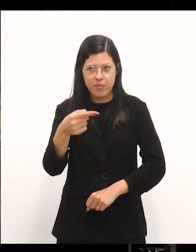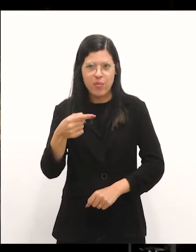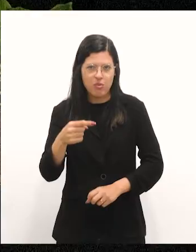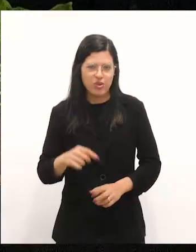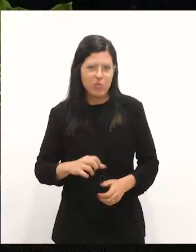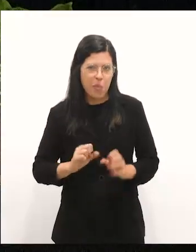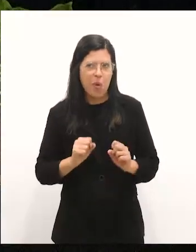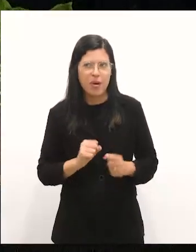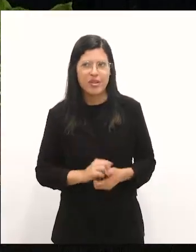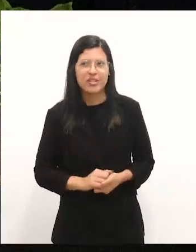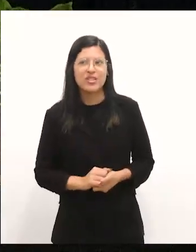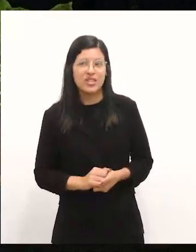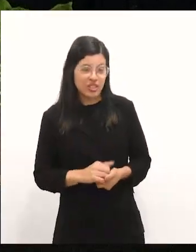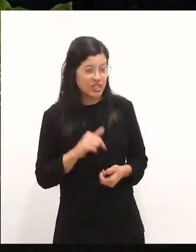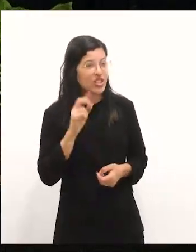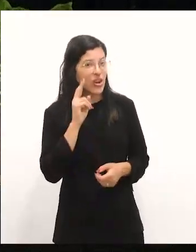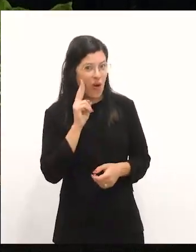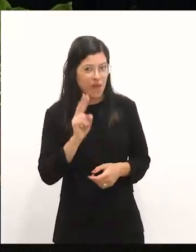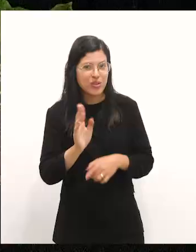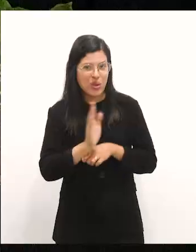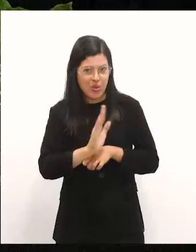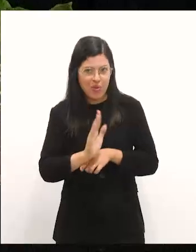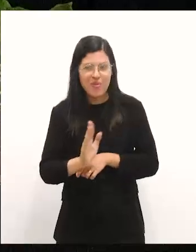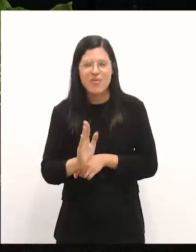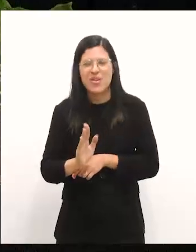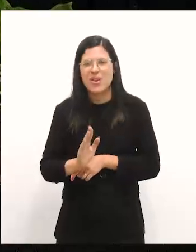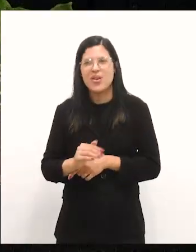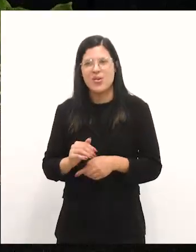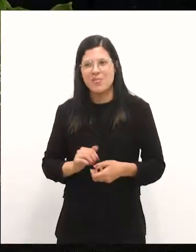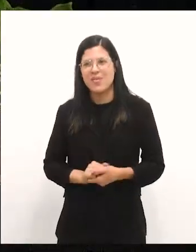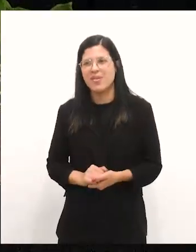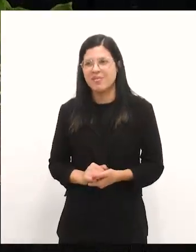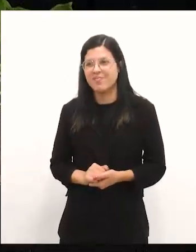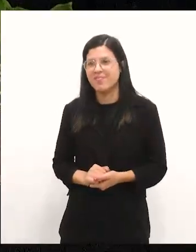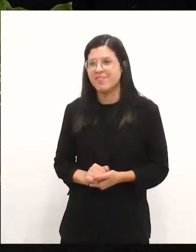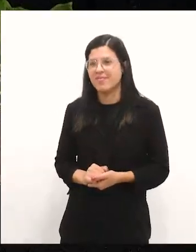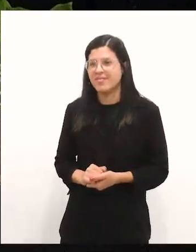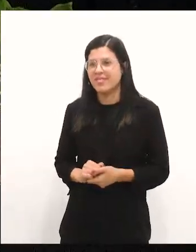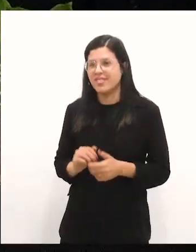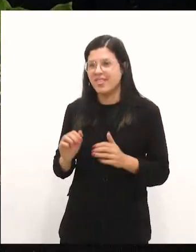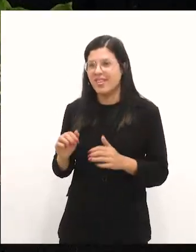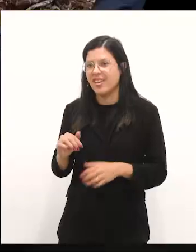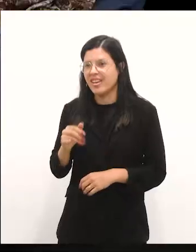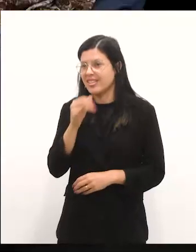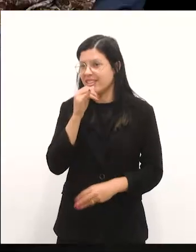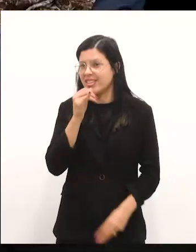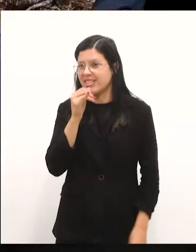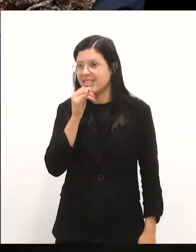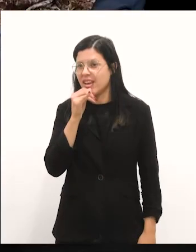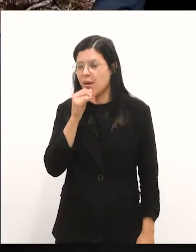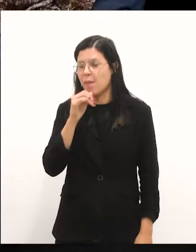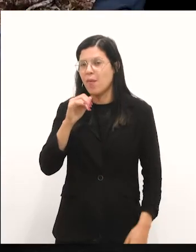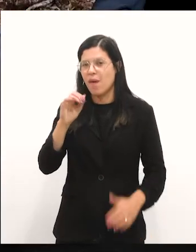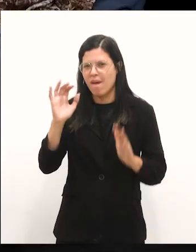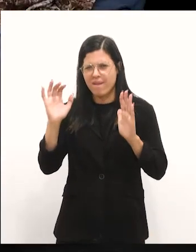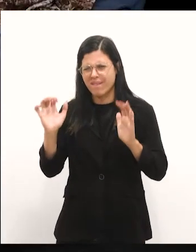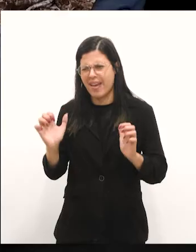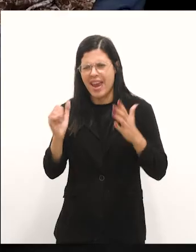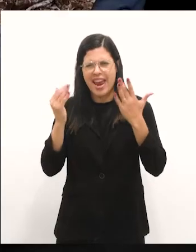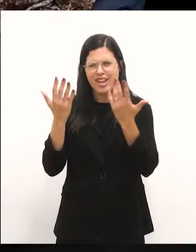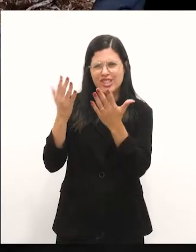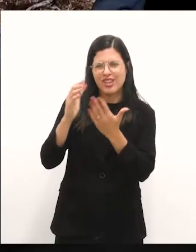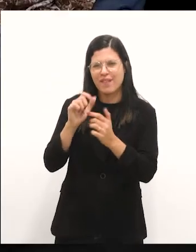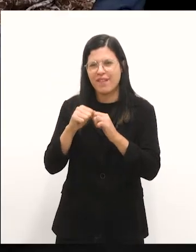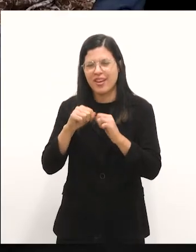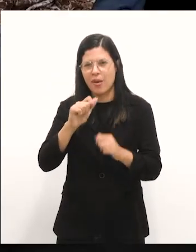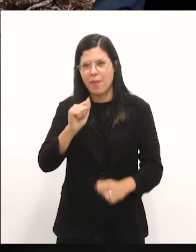isso no nosso lar. Ele vendo quem foi lá falar com ele. Aí, com tanta festa como, por exemplo, foi feito para o Arlindo,